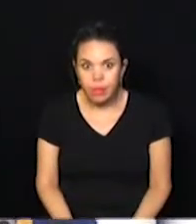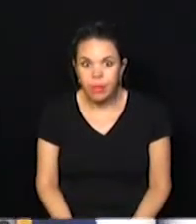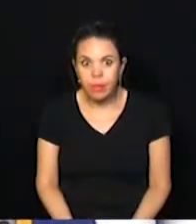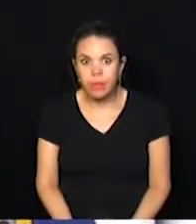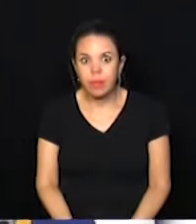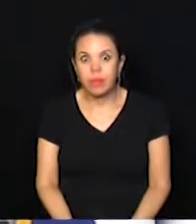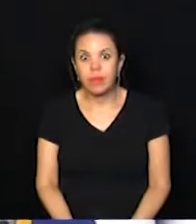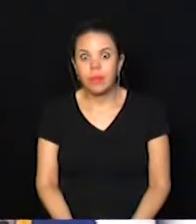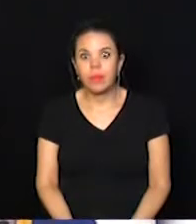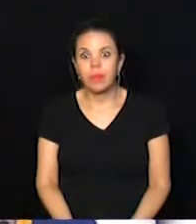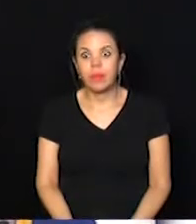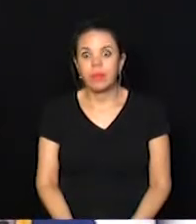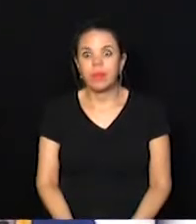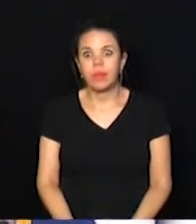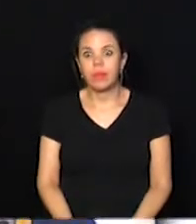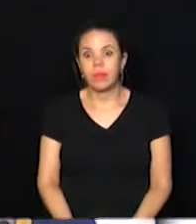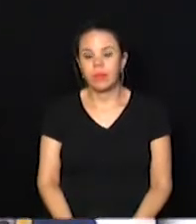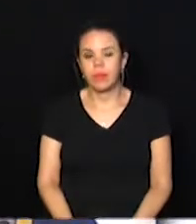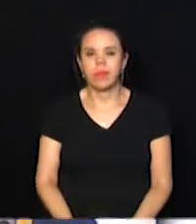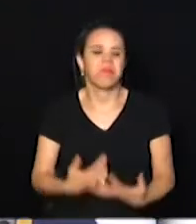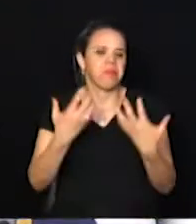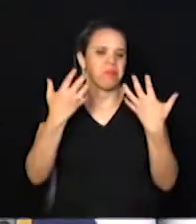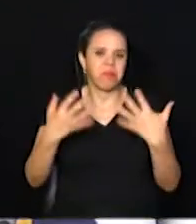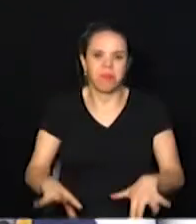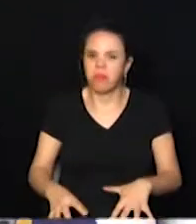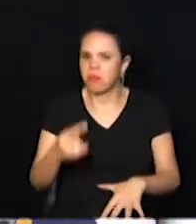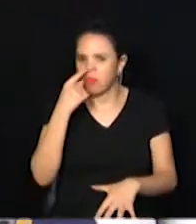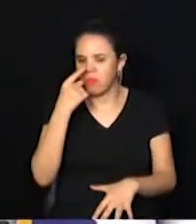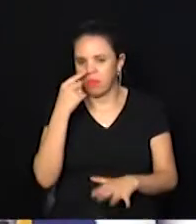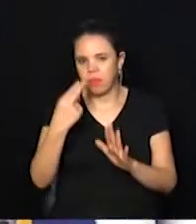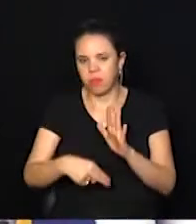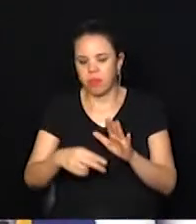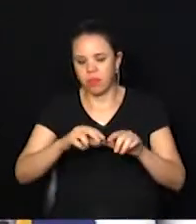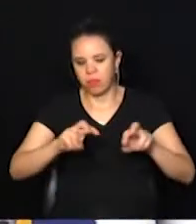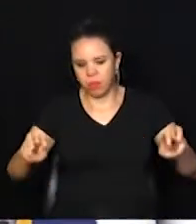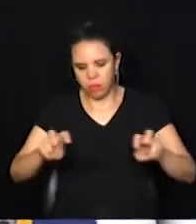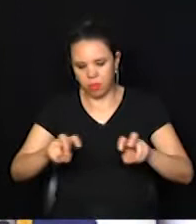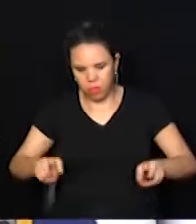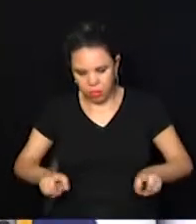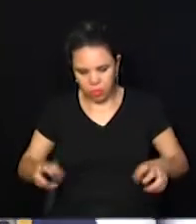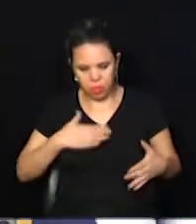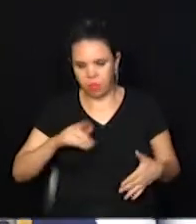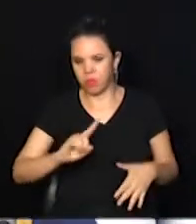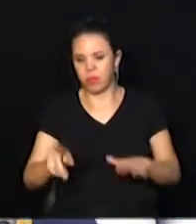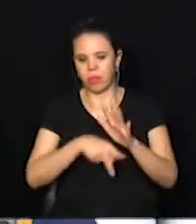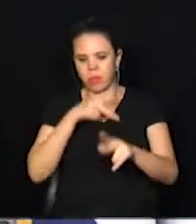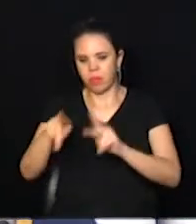assim, eu não quero que mexa em um móvel disso aqui, porque isso aqui não é meu. Isso aqui é do